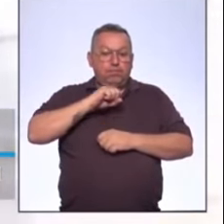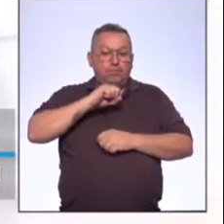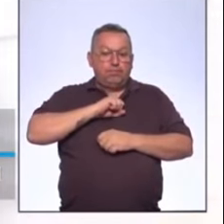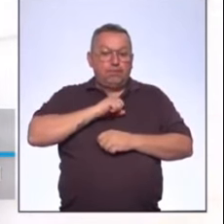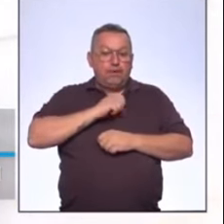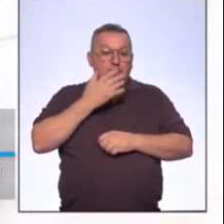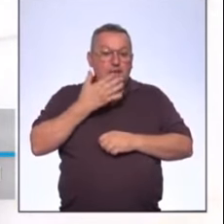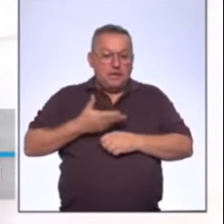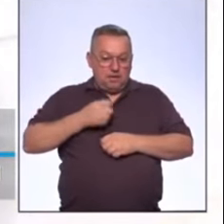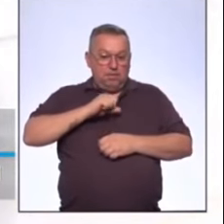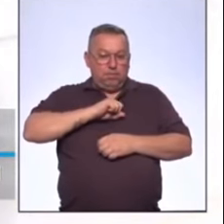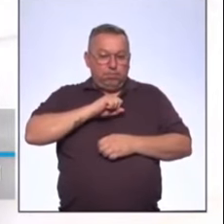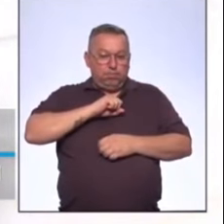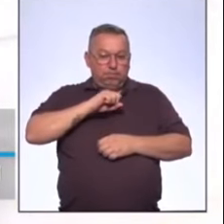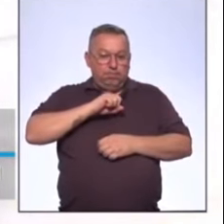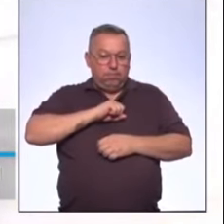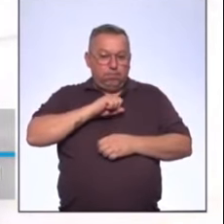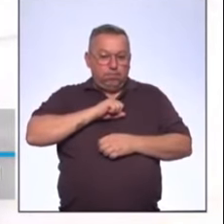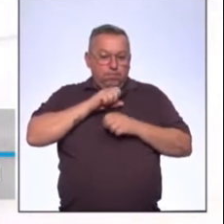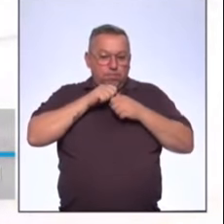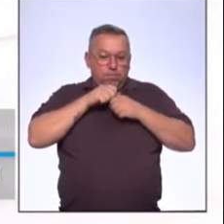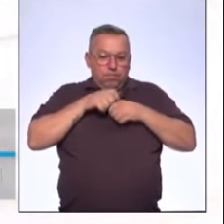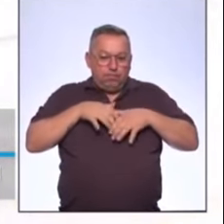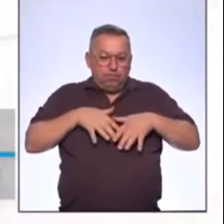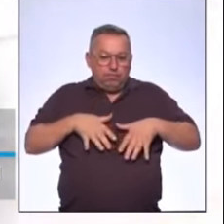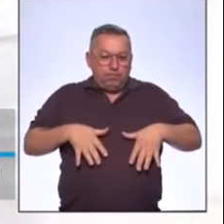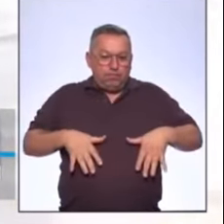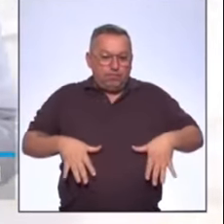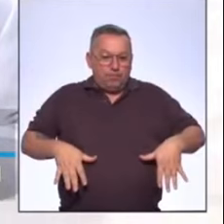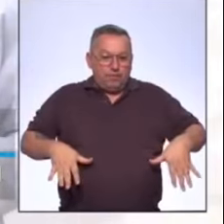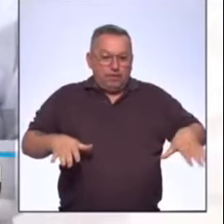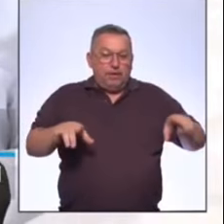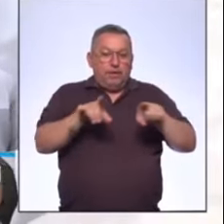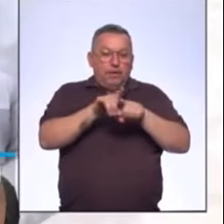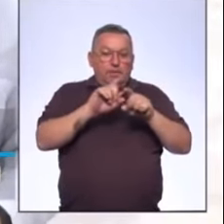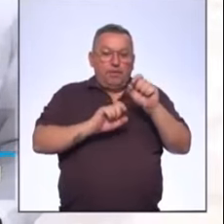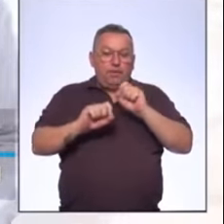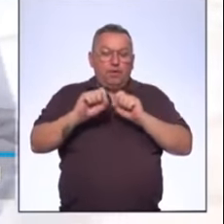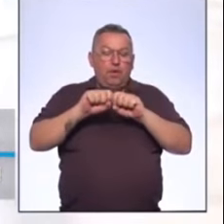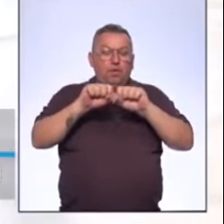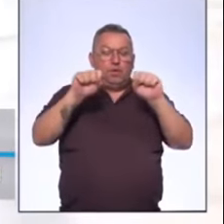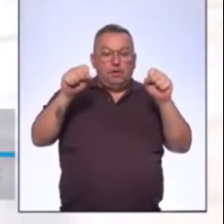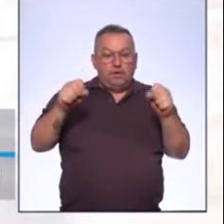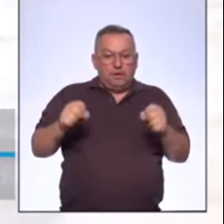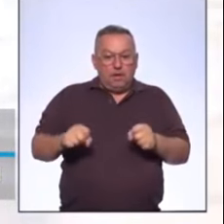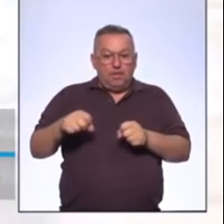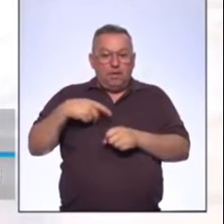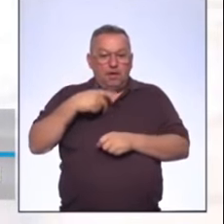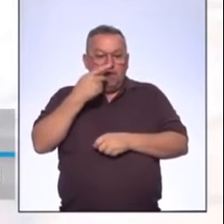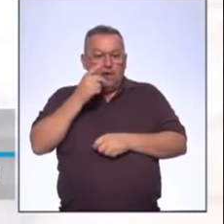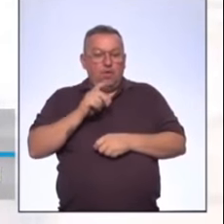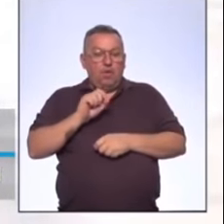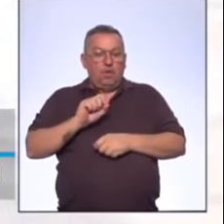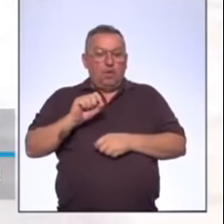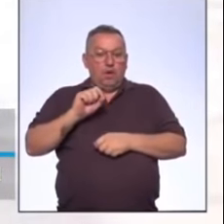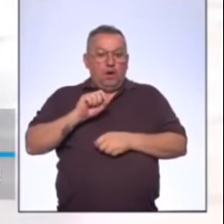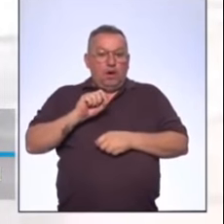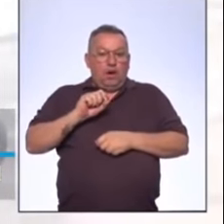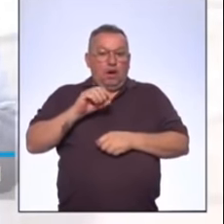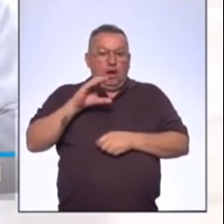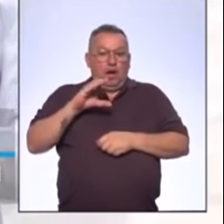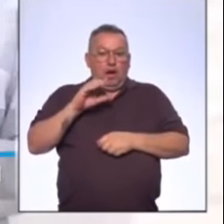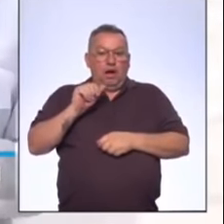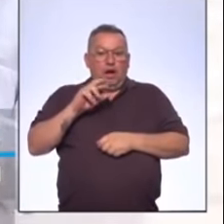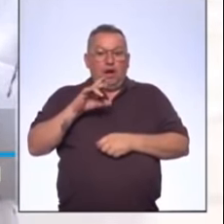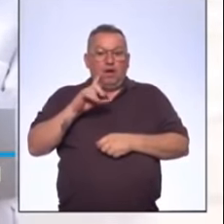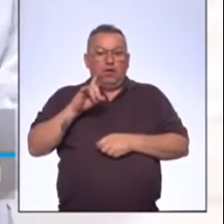sangue para o nosso corpo. Tá? Ele faz parte de um sistema chamado sistema